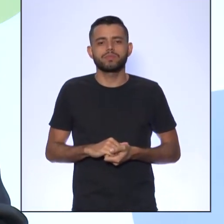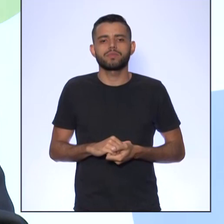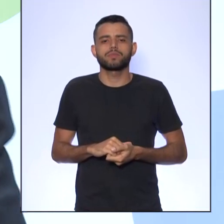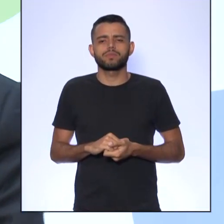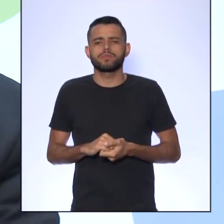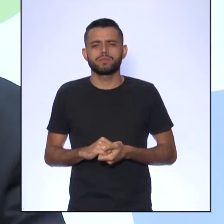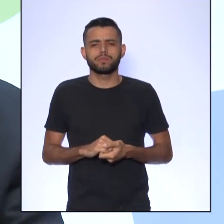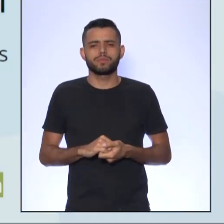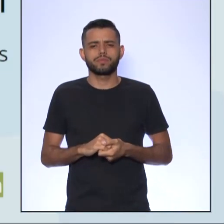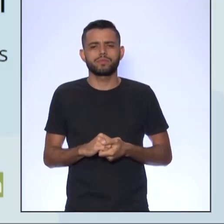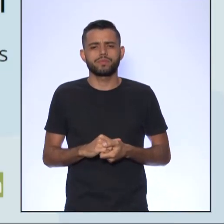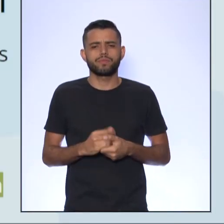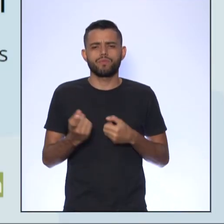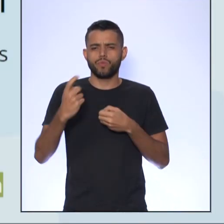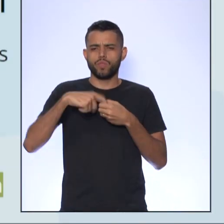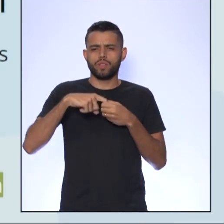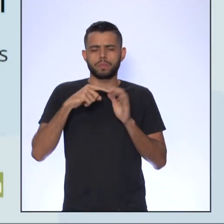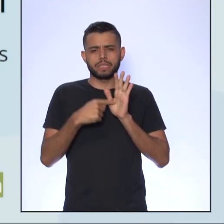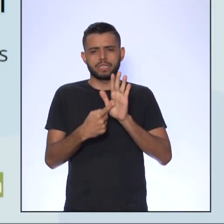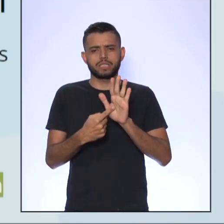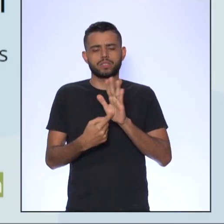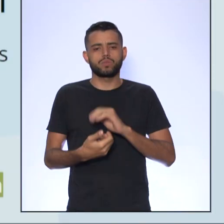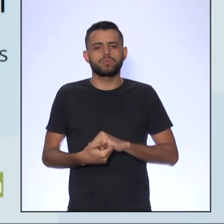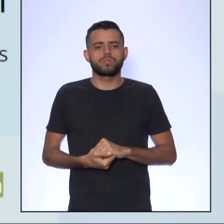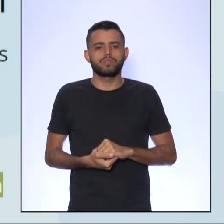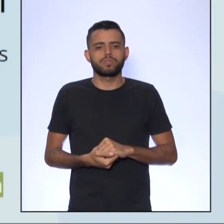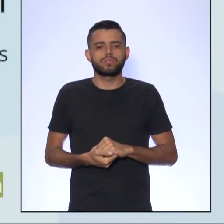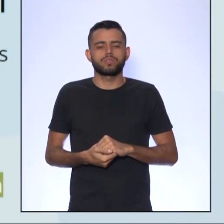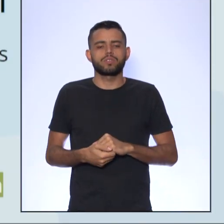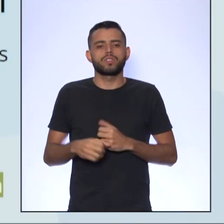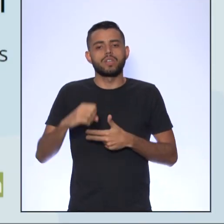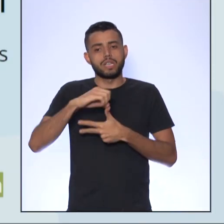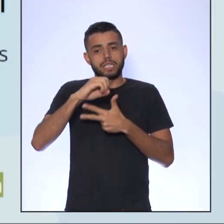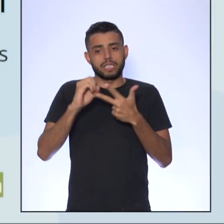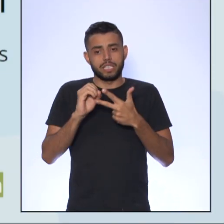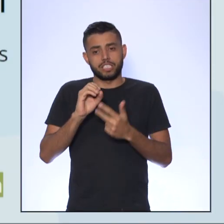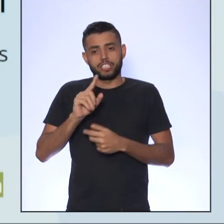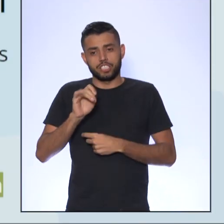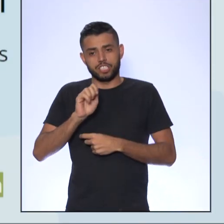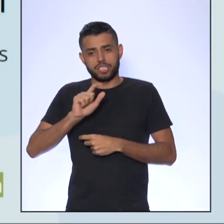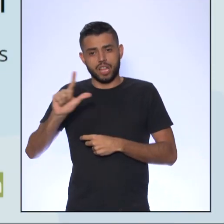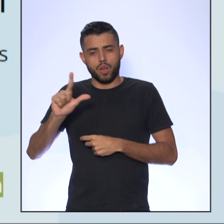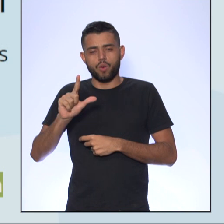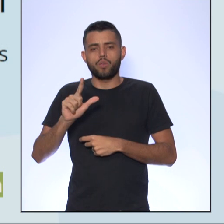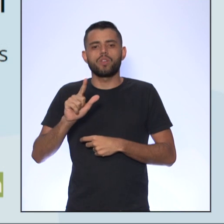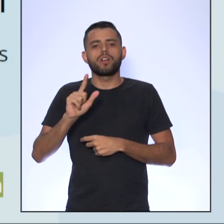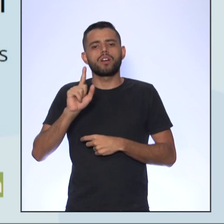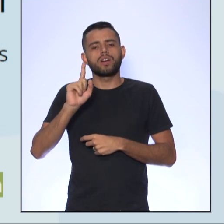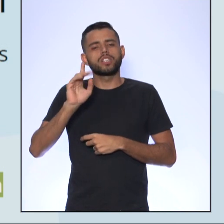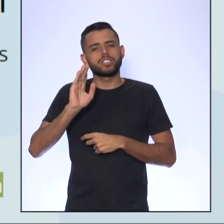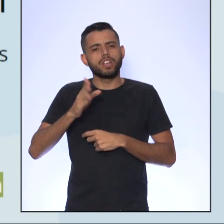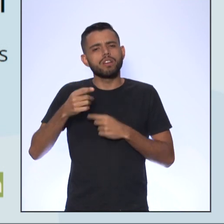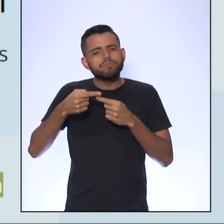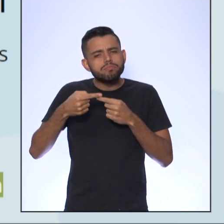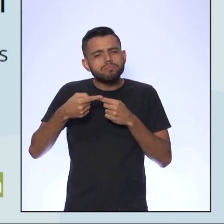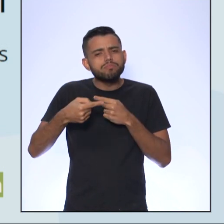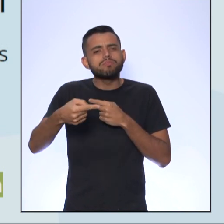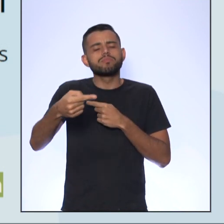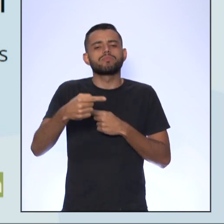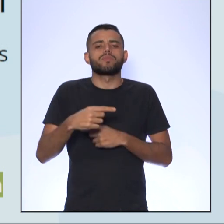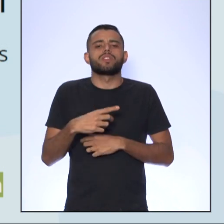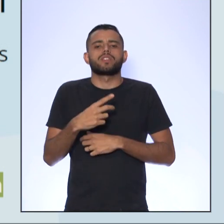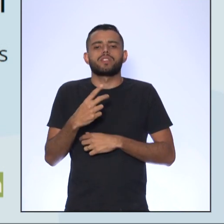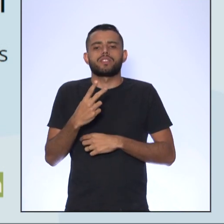Pode voltar para a apresentação. Então, lembrando aí, o Enem Digital já é um pouquinho mais para frente, apenas em